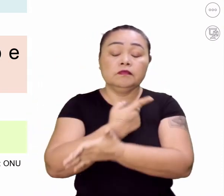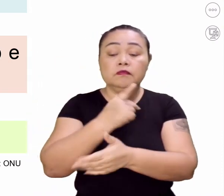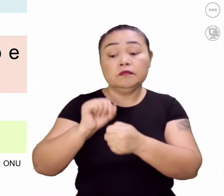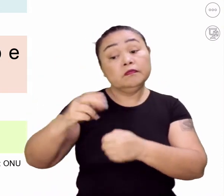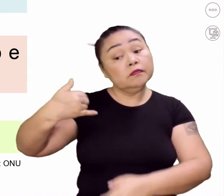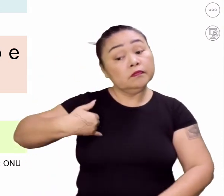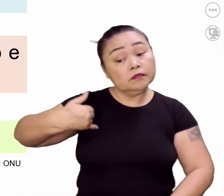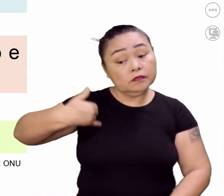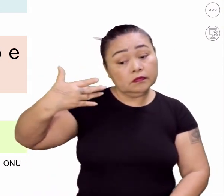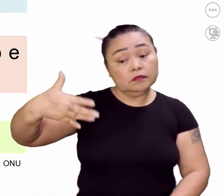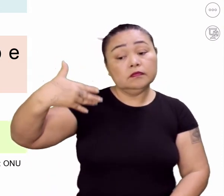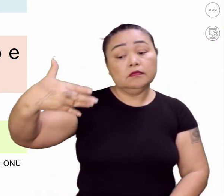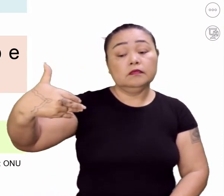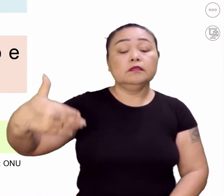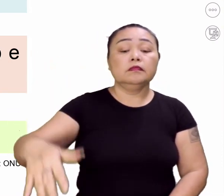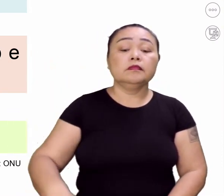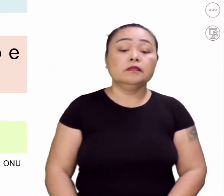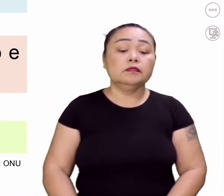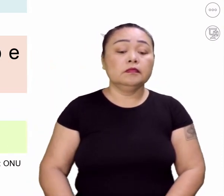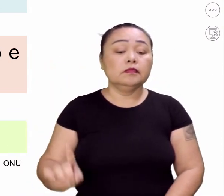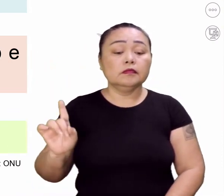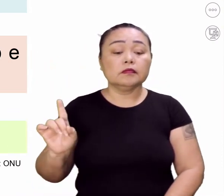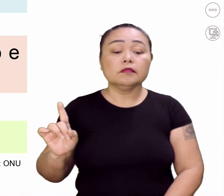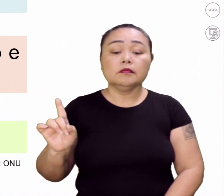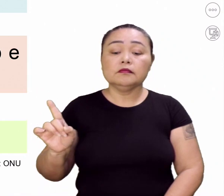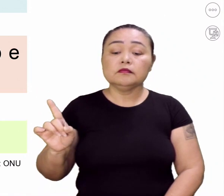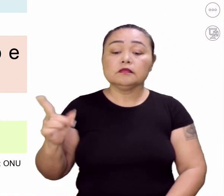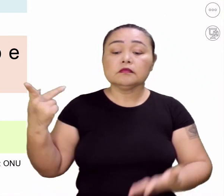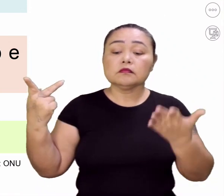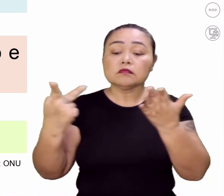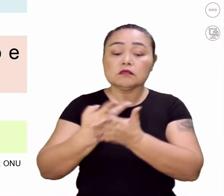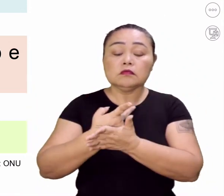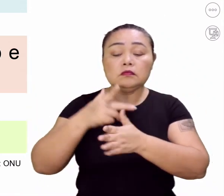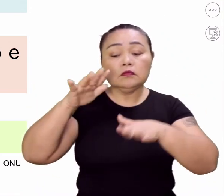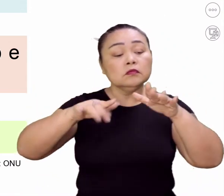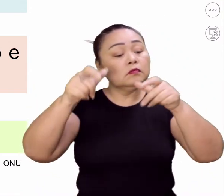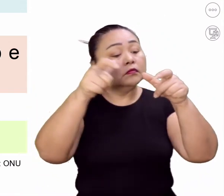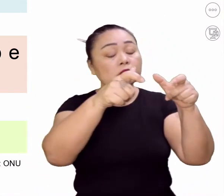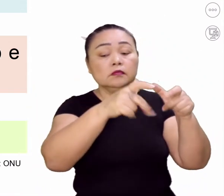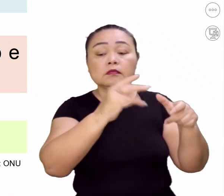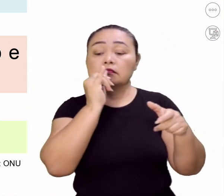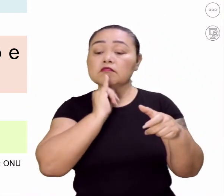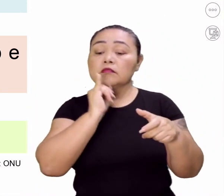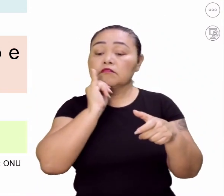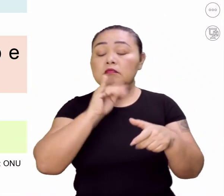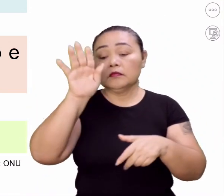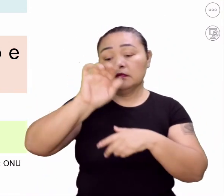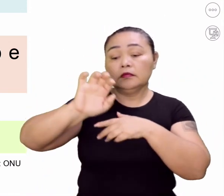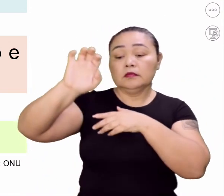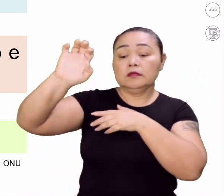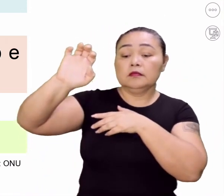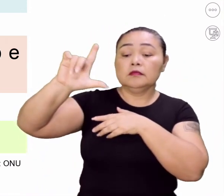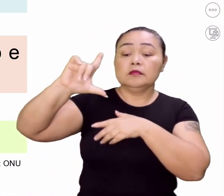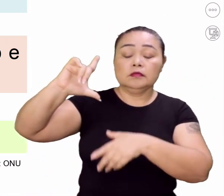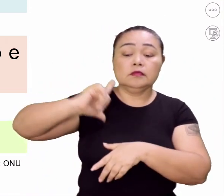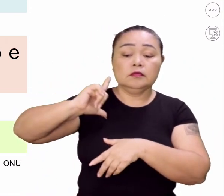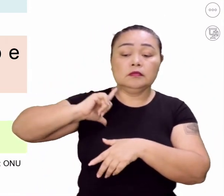idade avançada. Exatamente. Isso? Então, isso ocasiona em muitos lugares, como por exemplo temos na Europa, né?